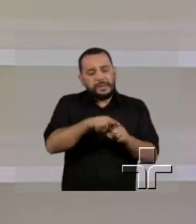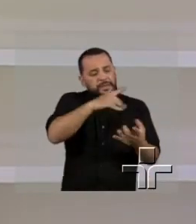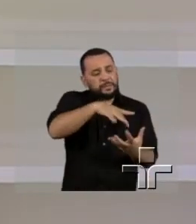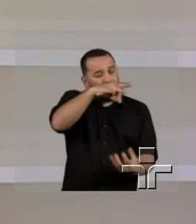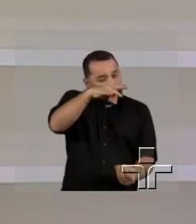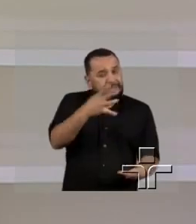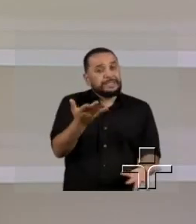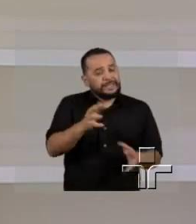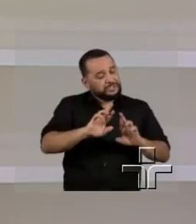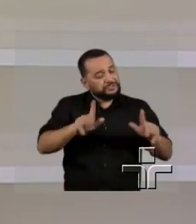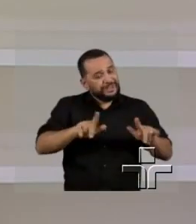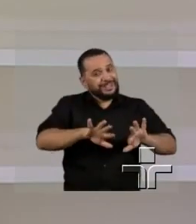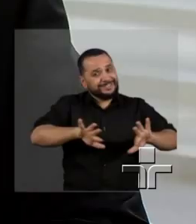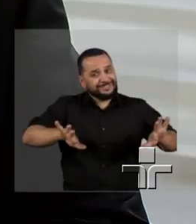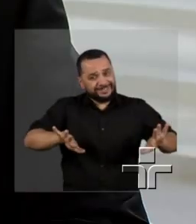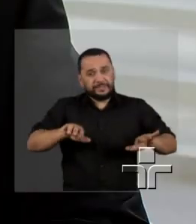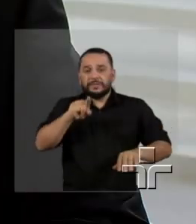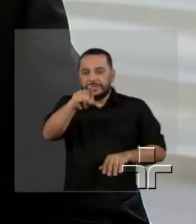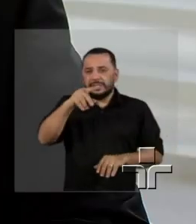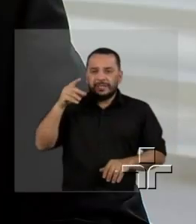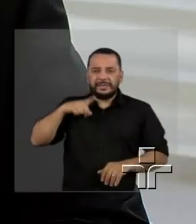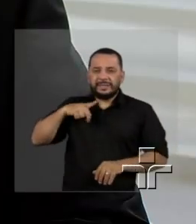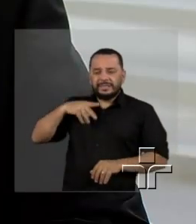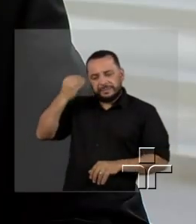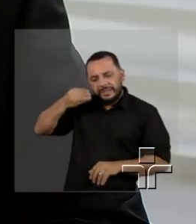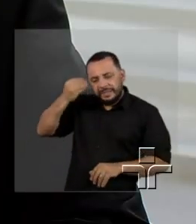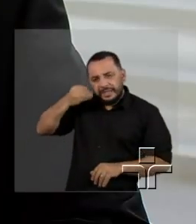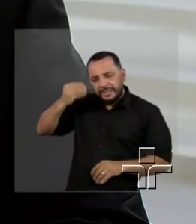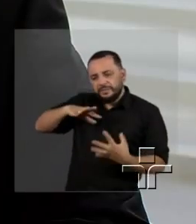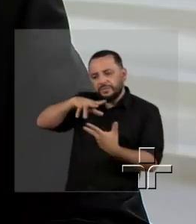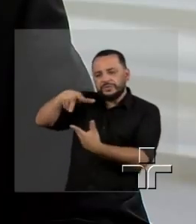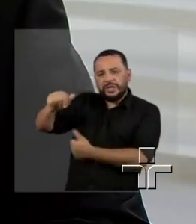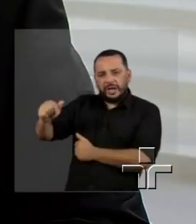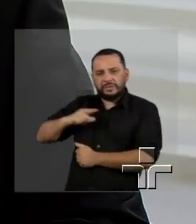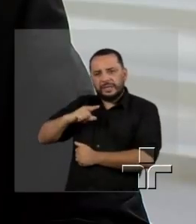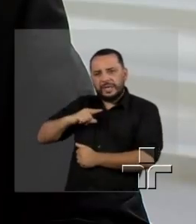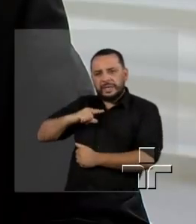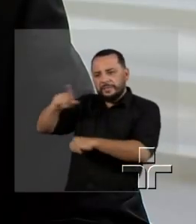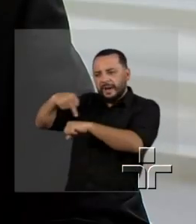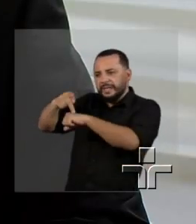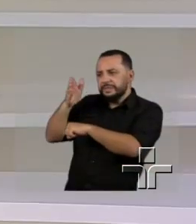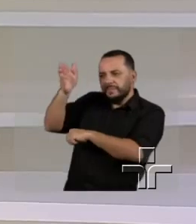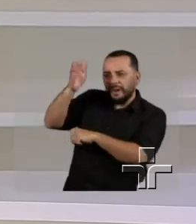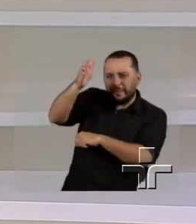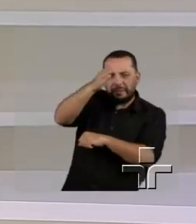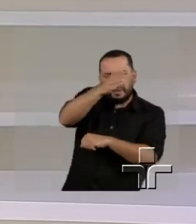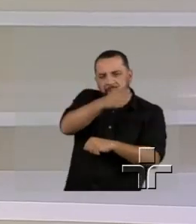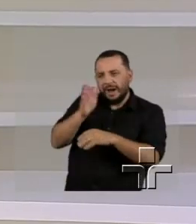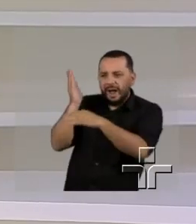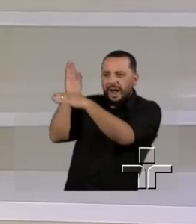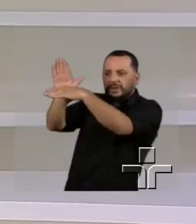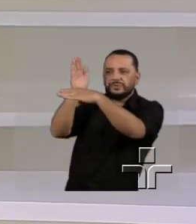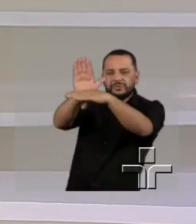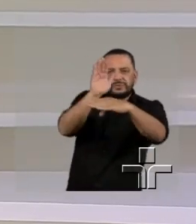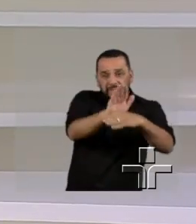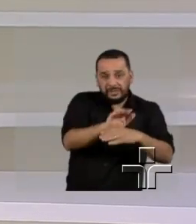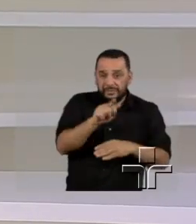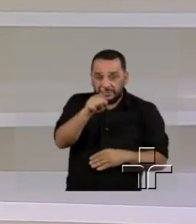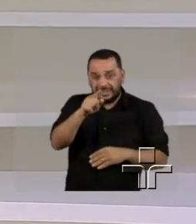honesto na sua assessoria, no seu aconselhamento. No Ministério você tem uma